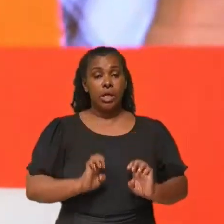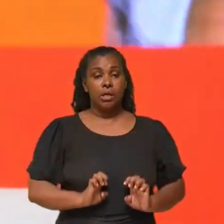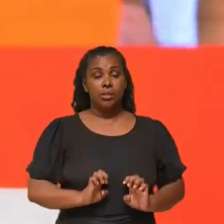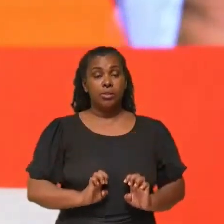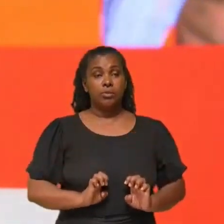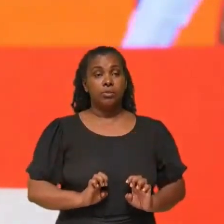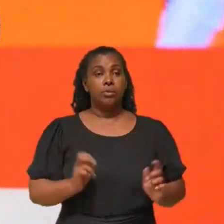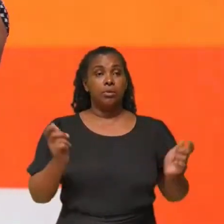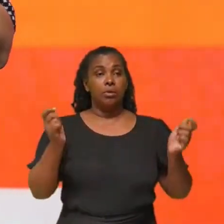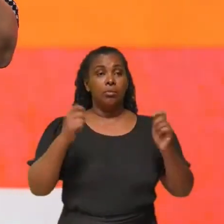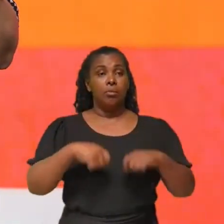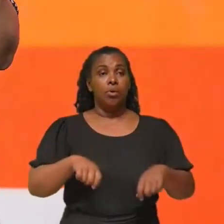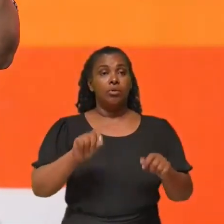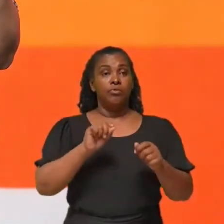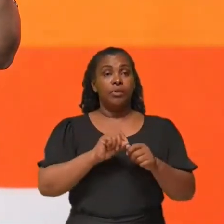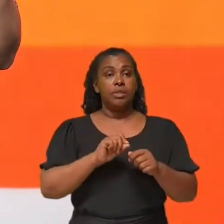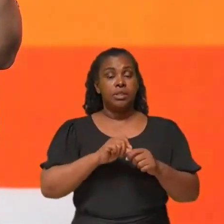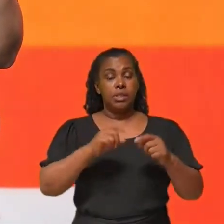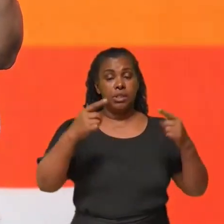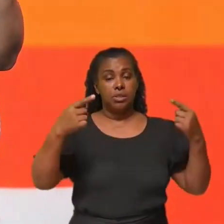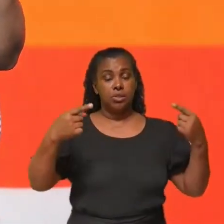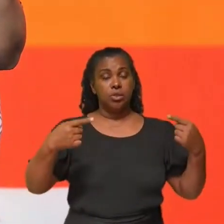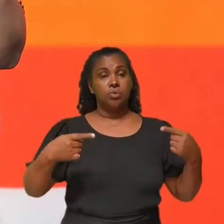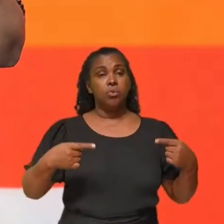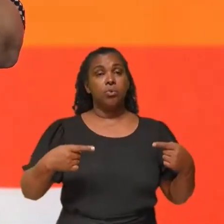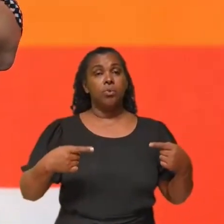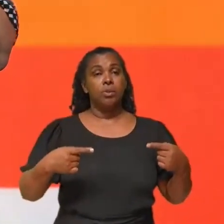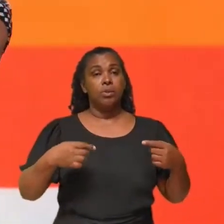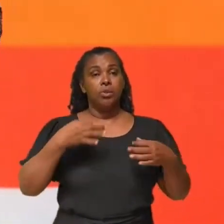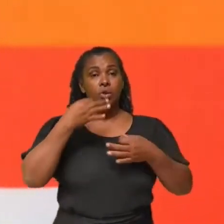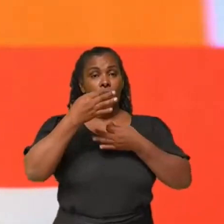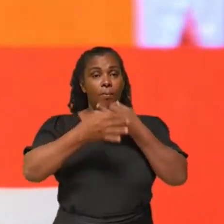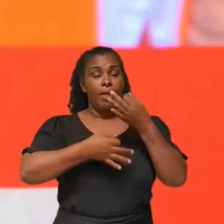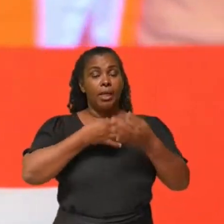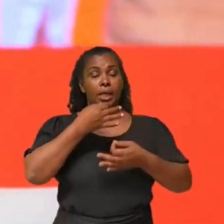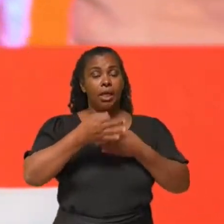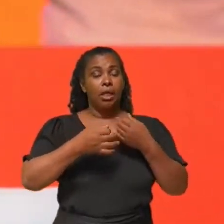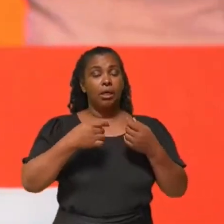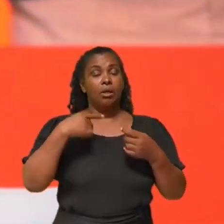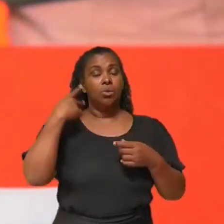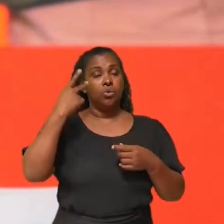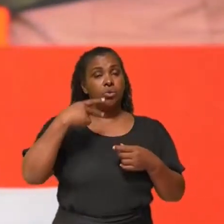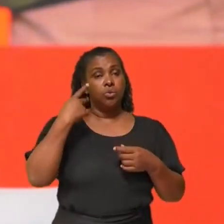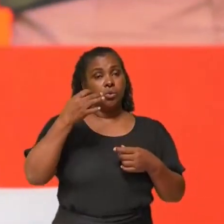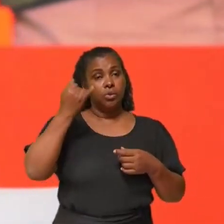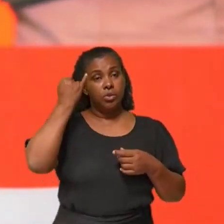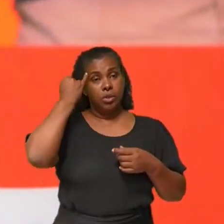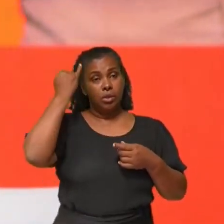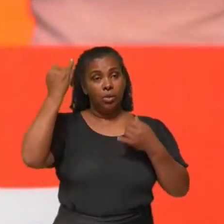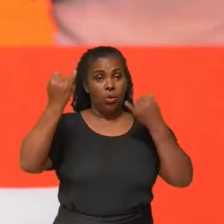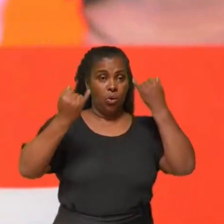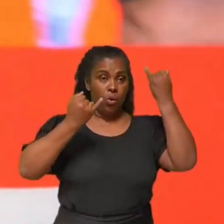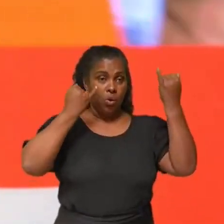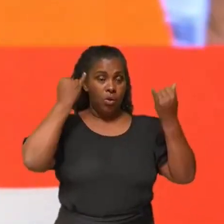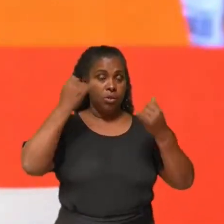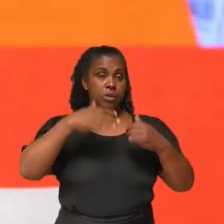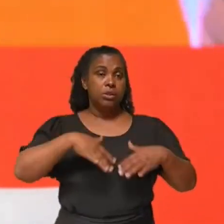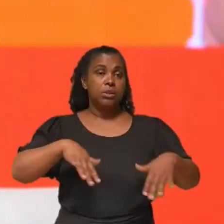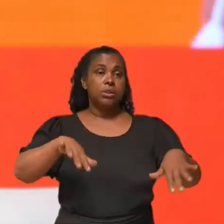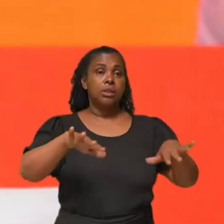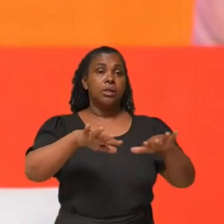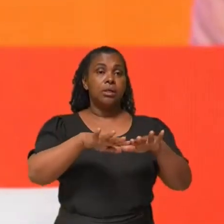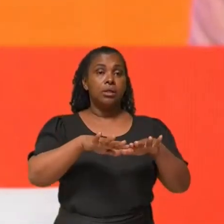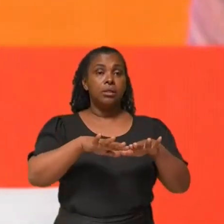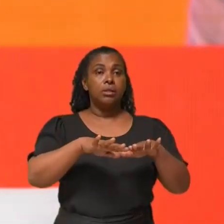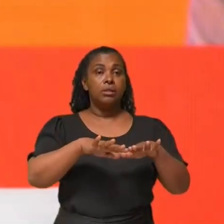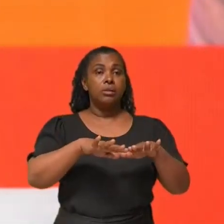a disputa de opinião, a disputa política e ideológica de valores nesse campo, com estes